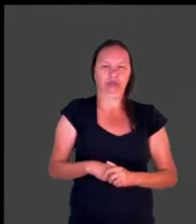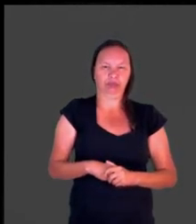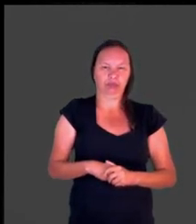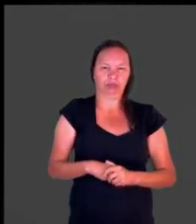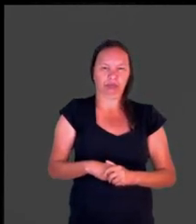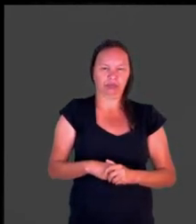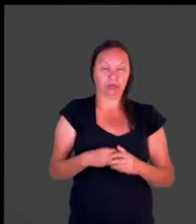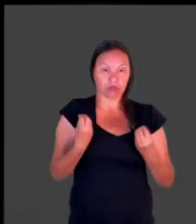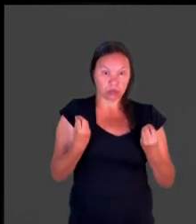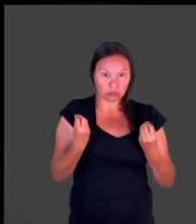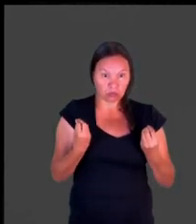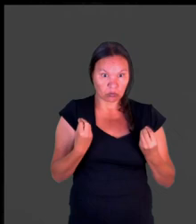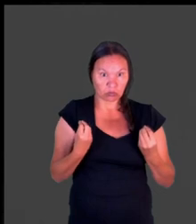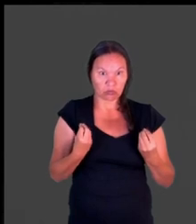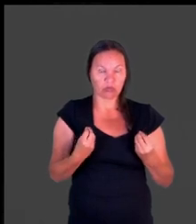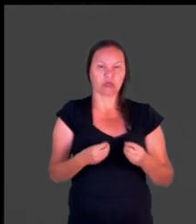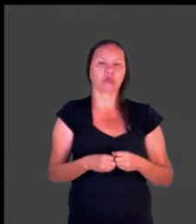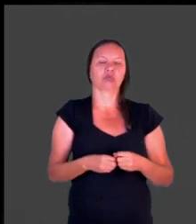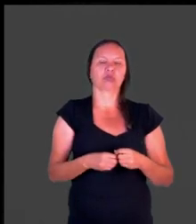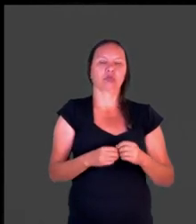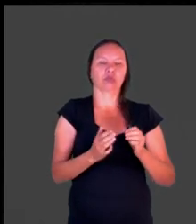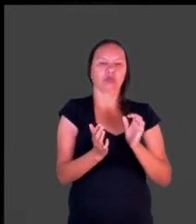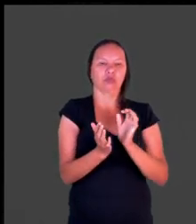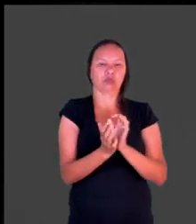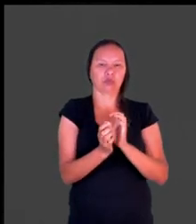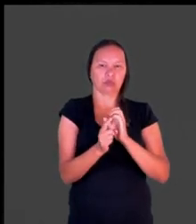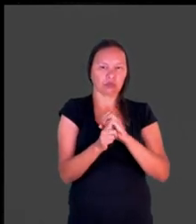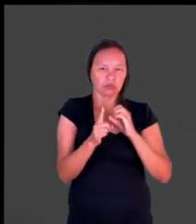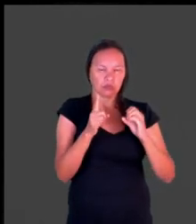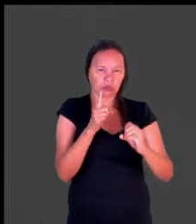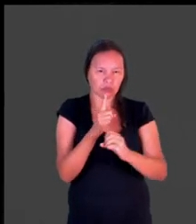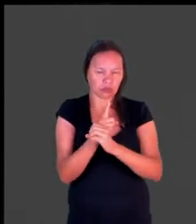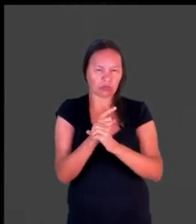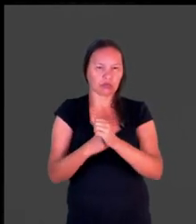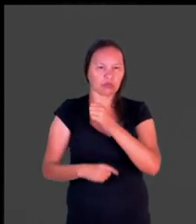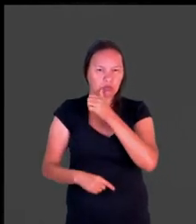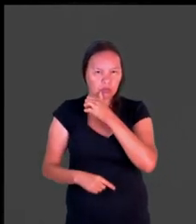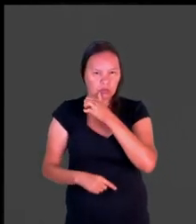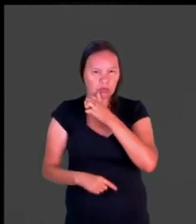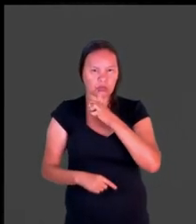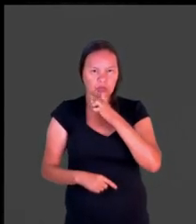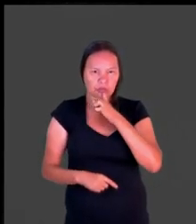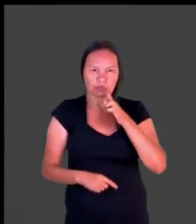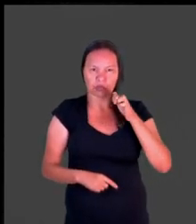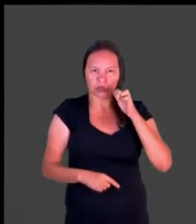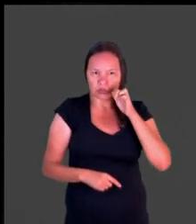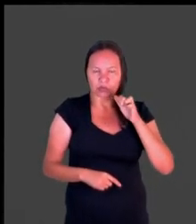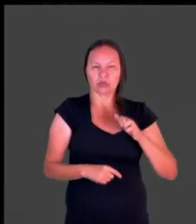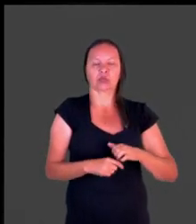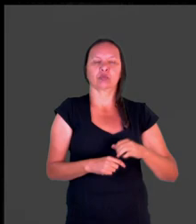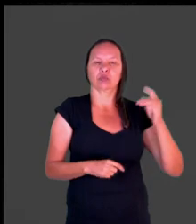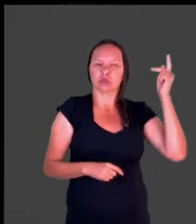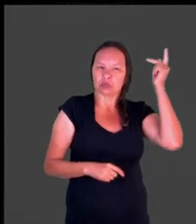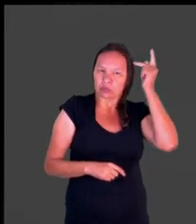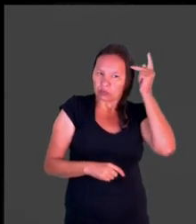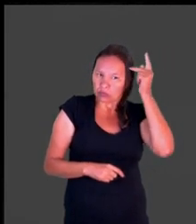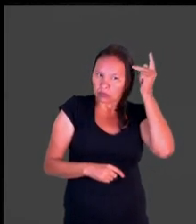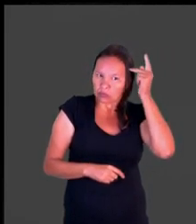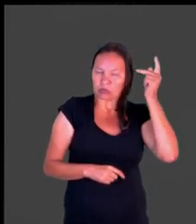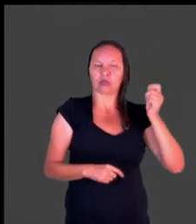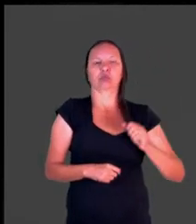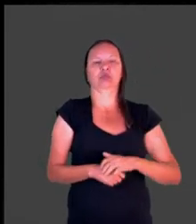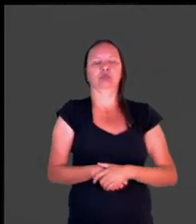com aquisição de comunidades eh quilombolas aqui do Estado de de São Paulo